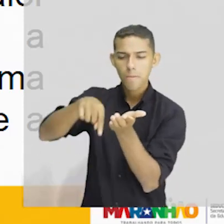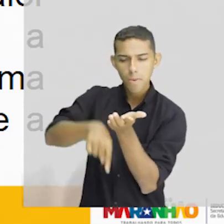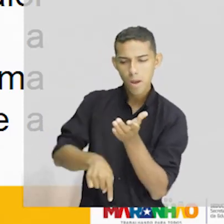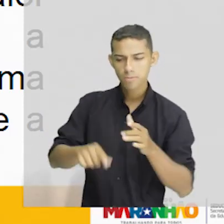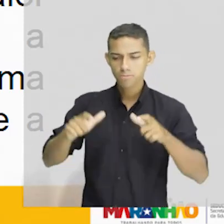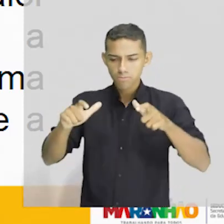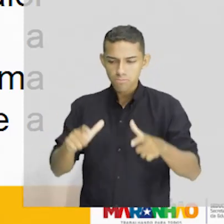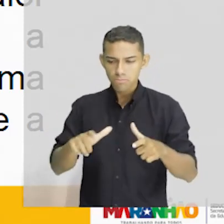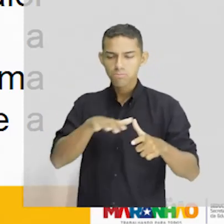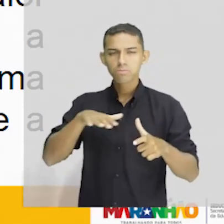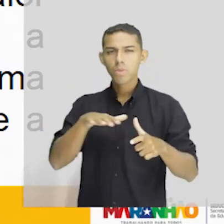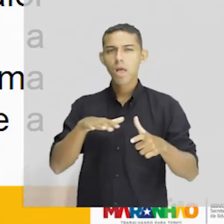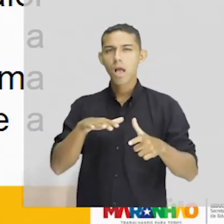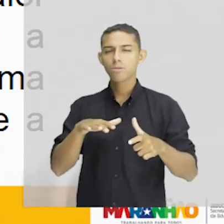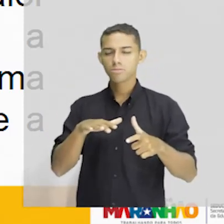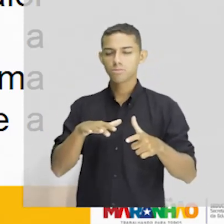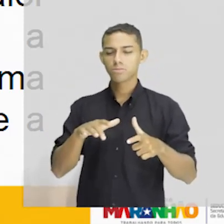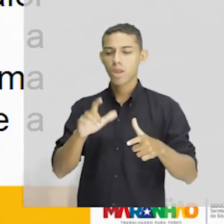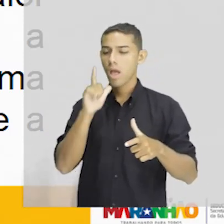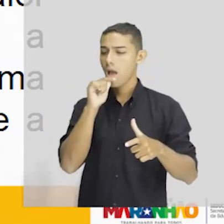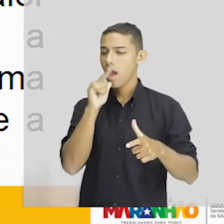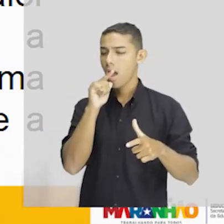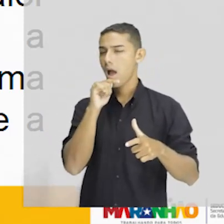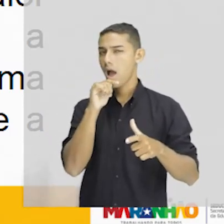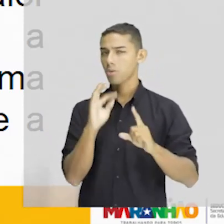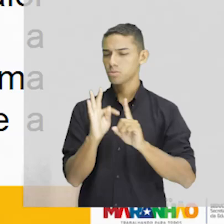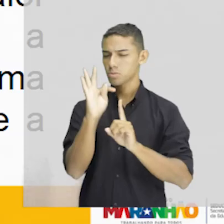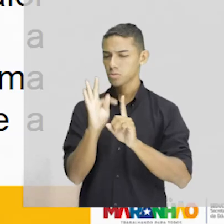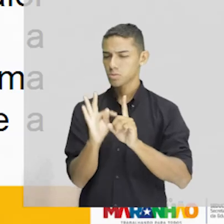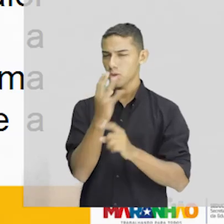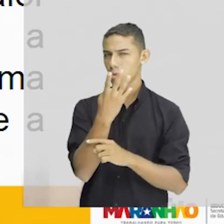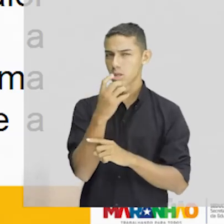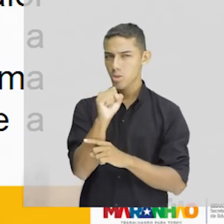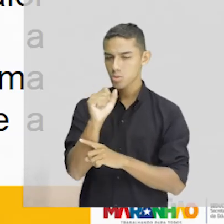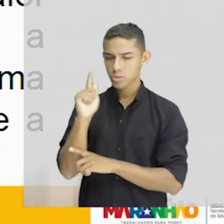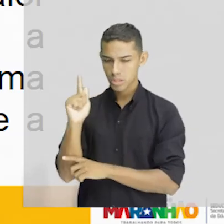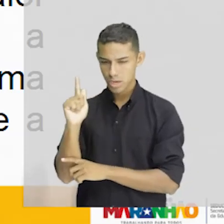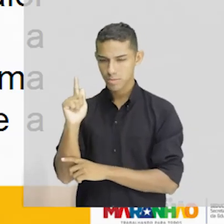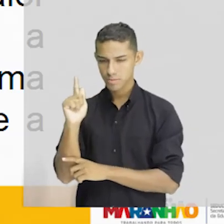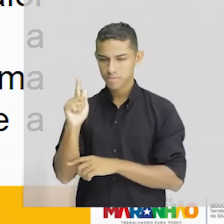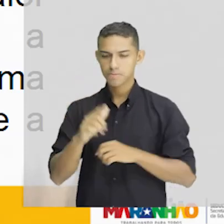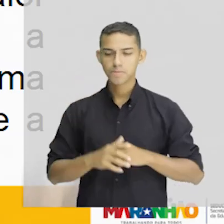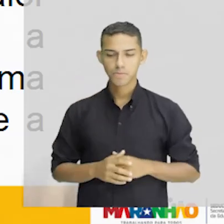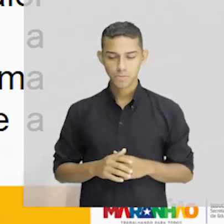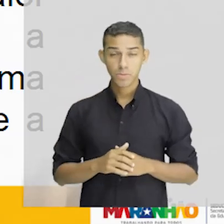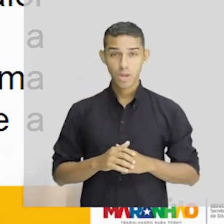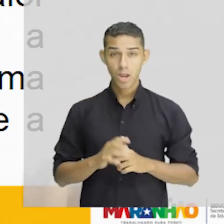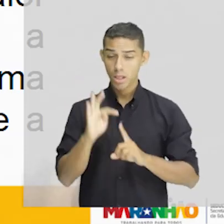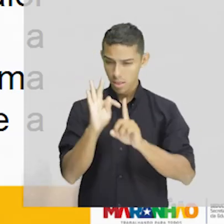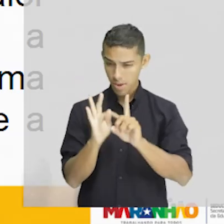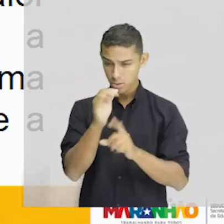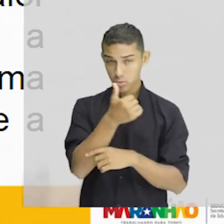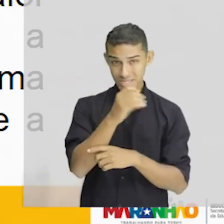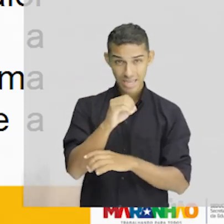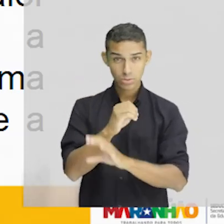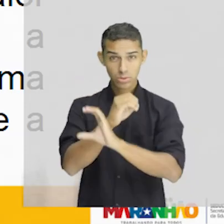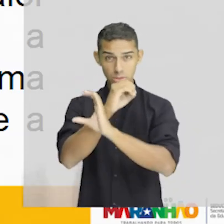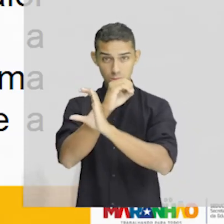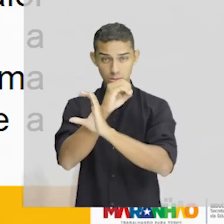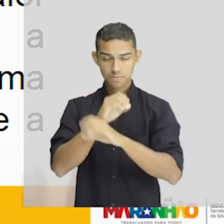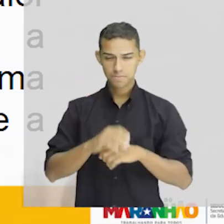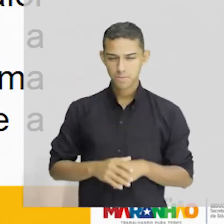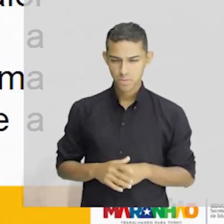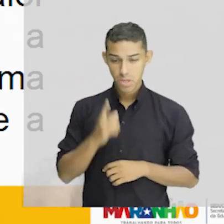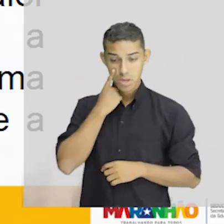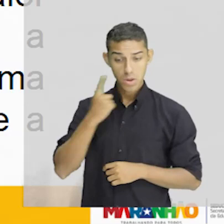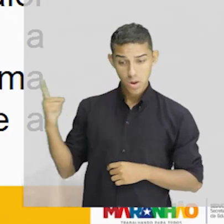com 48 gramas de água a uma temperatura de 10°c considerando somente as trocas de calor entre a água e